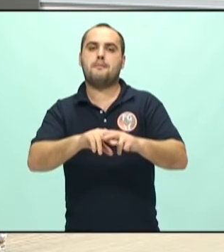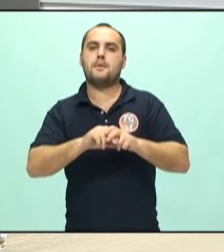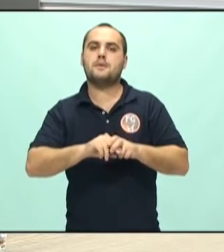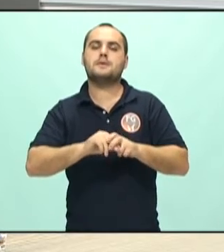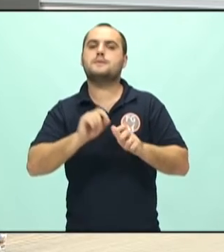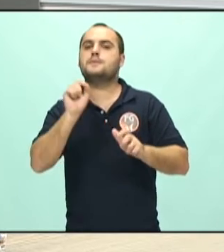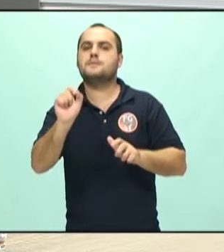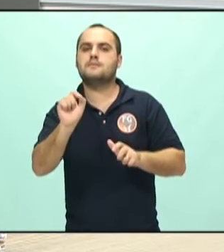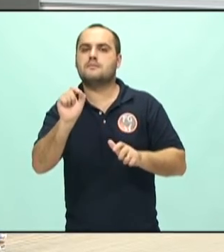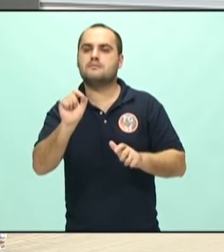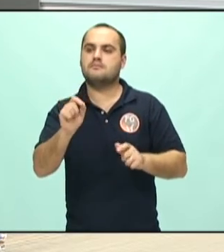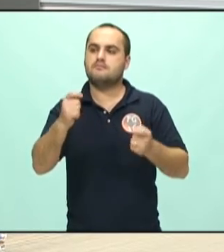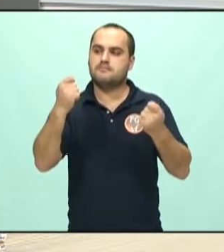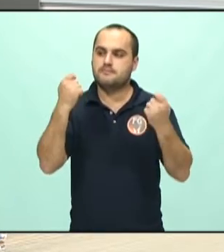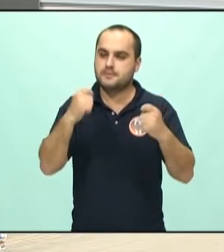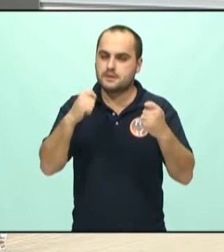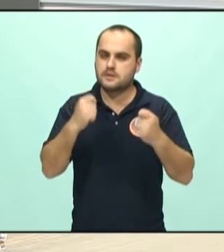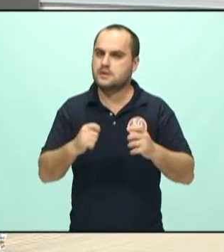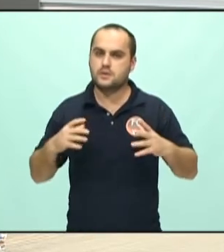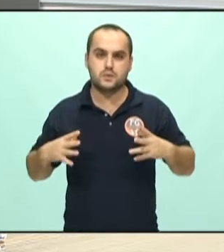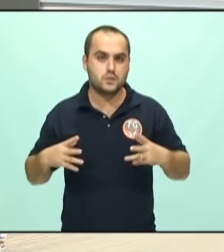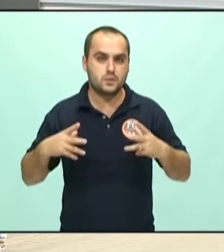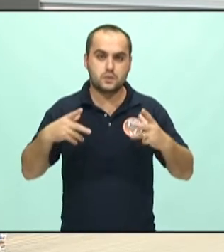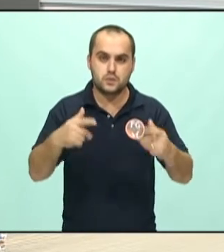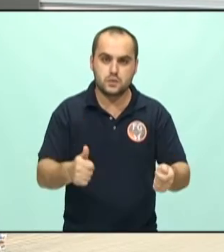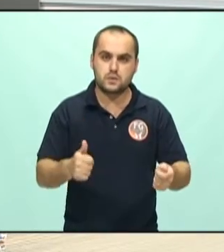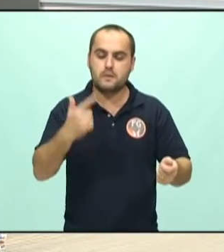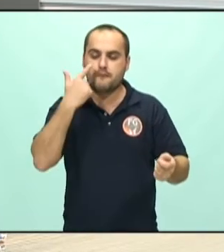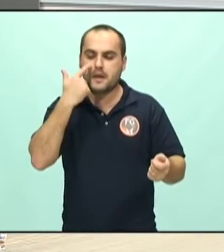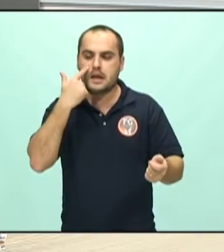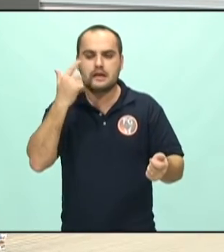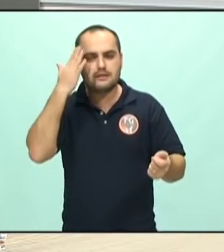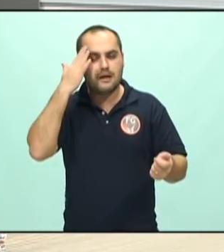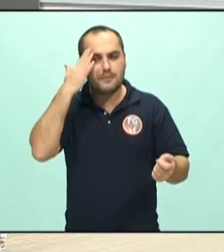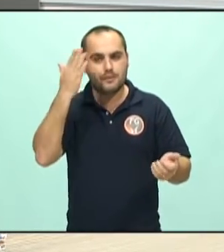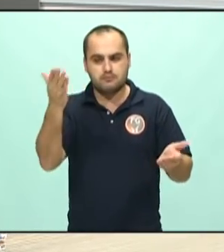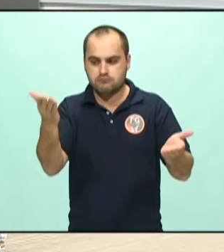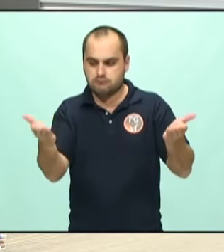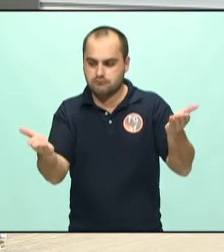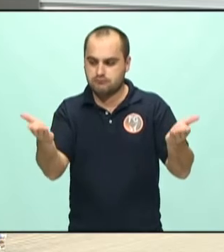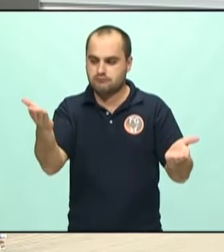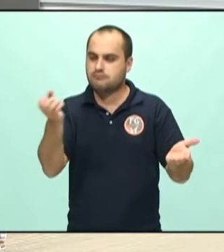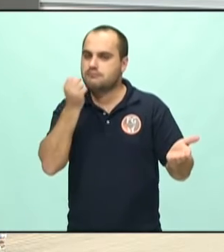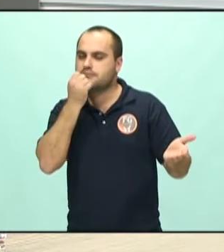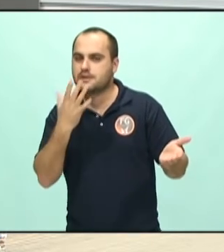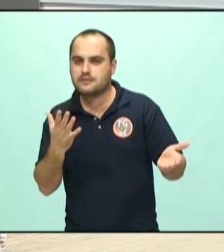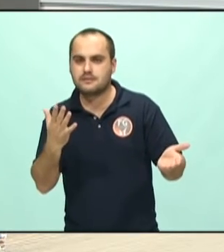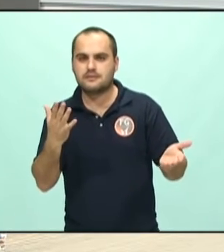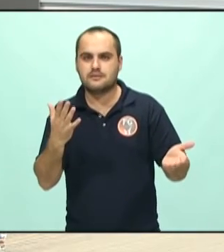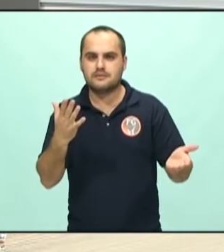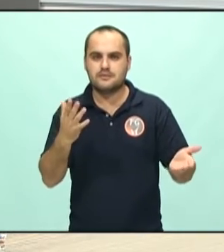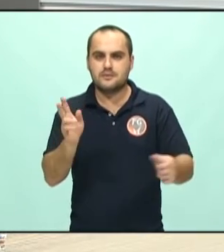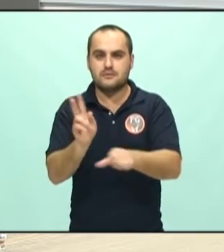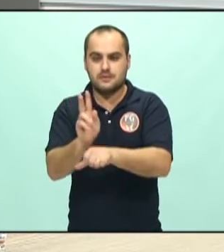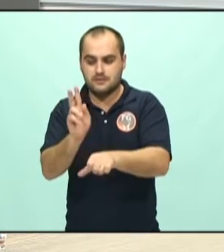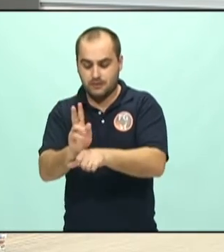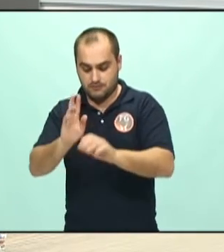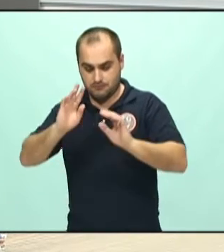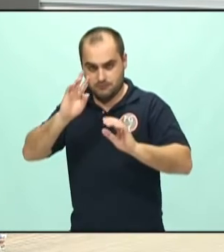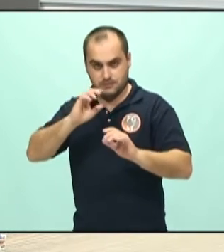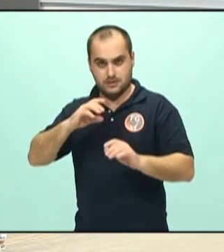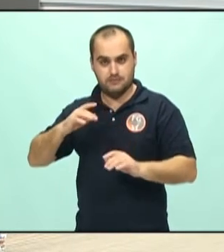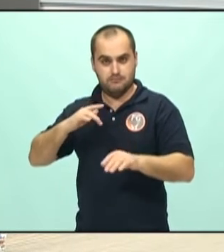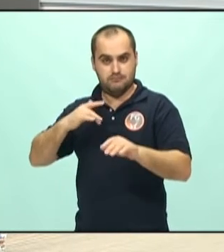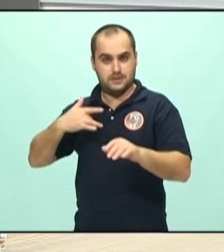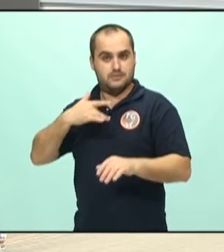balança nem vemos o quanto nós estamos fazendo bem e para o nosso meio ambiente para nós mesmos por exemplo mas a gente teve uma reunião muito